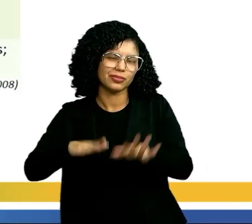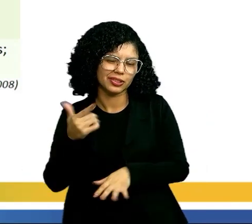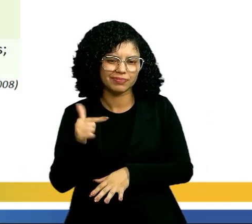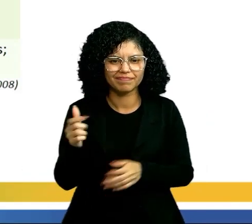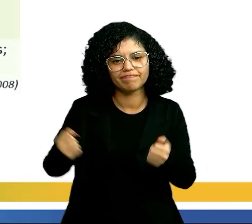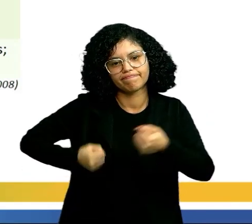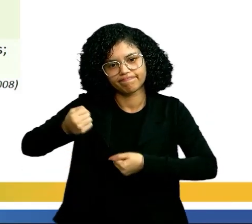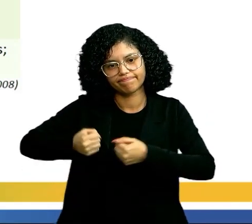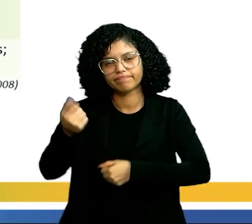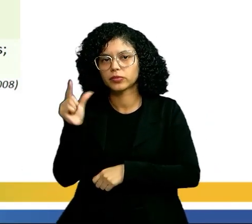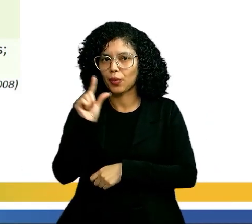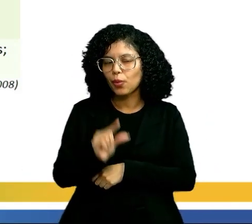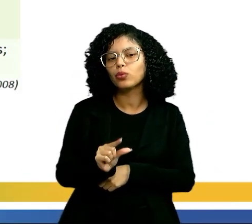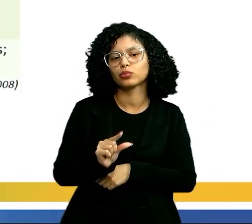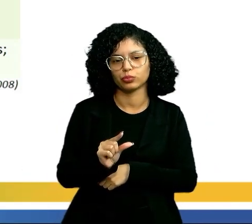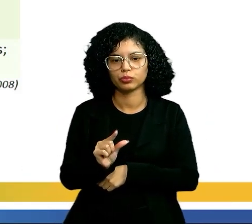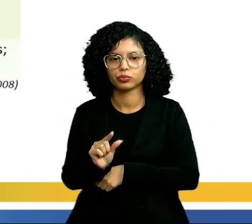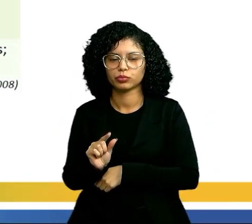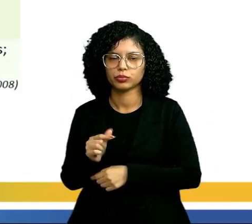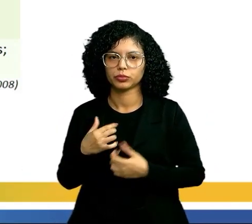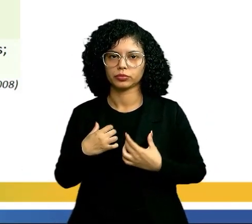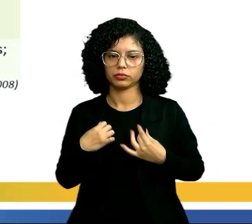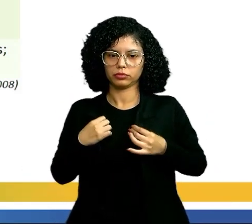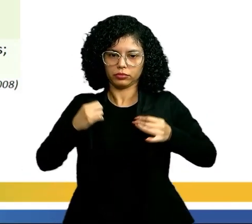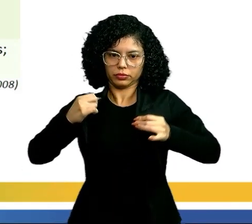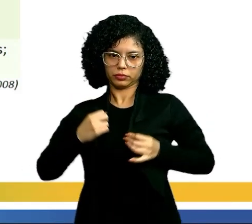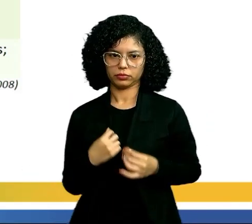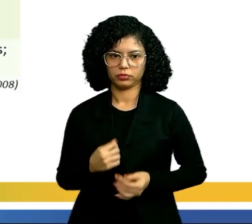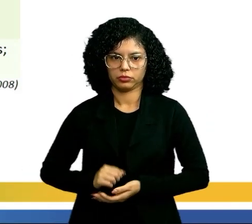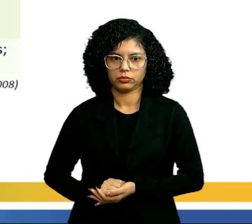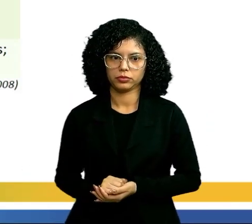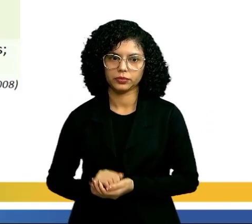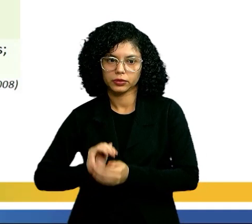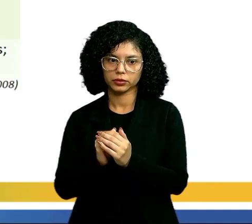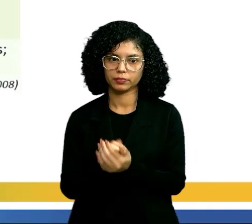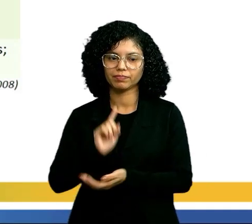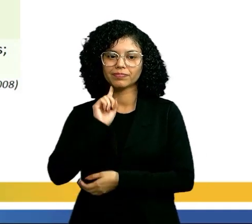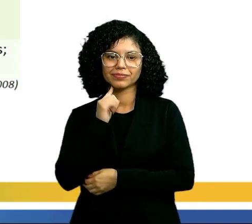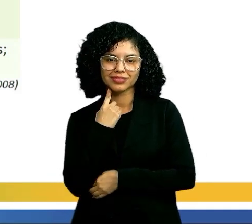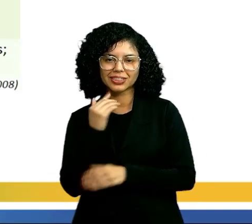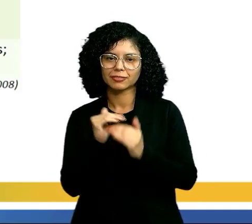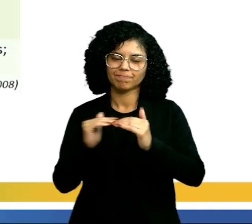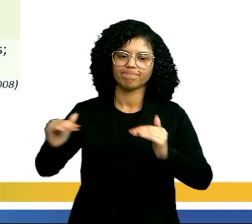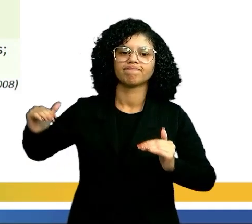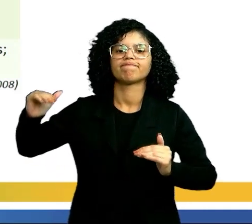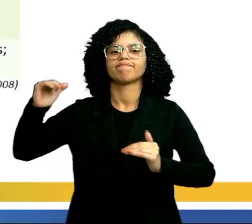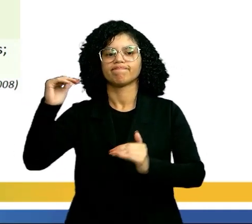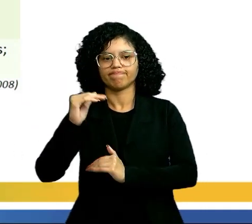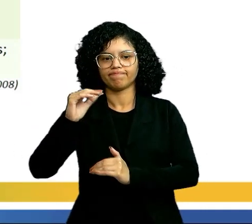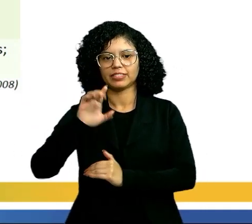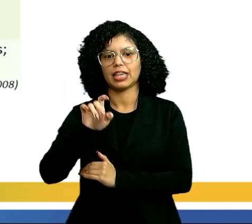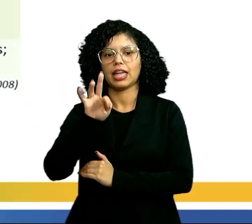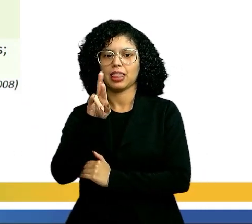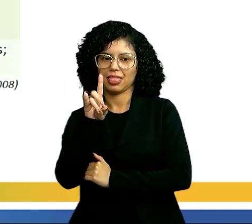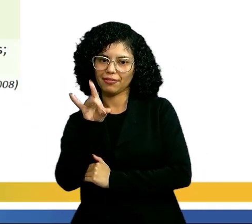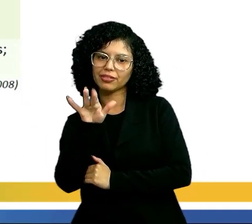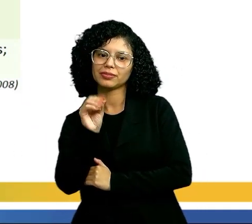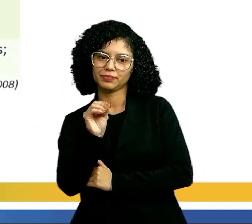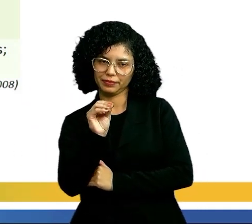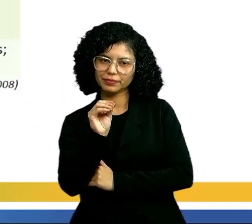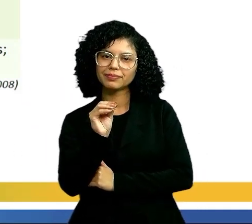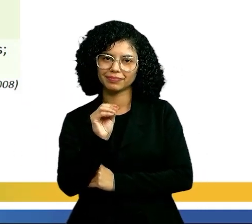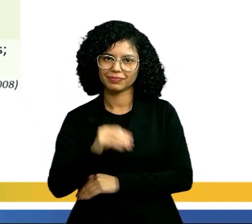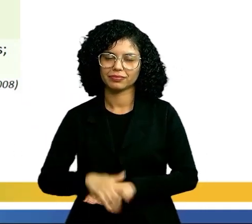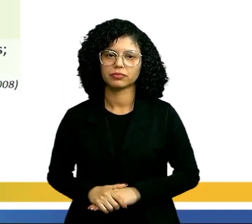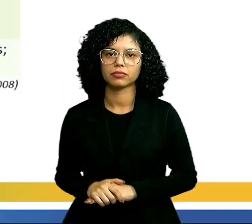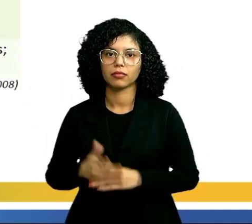os carros nem sempre levam um grande número de cargas. O grau de poluição, como mostra aí a nossa tabela, ele é